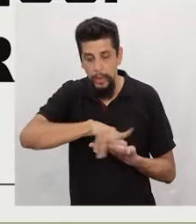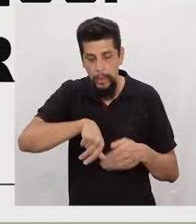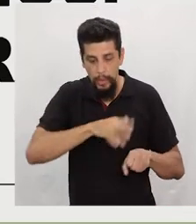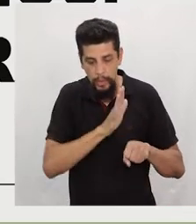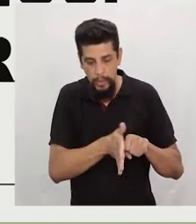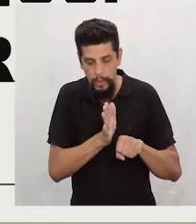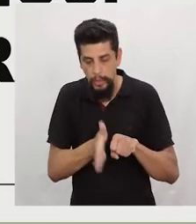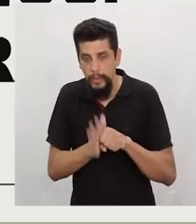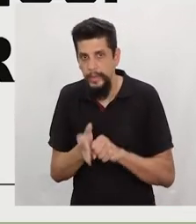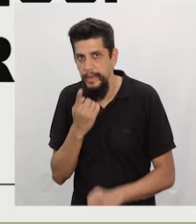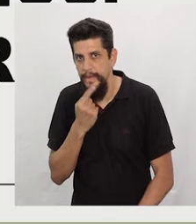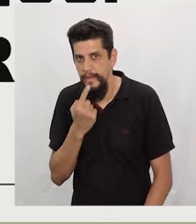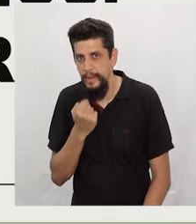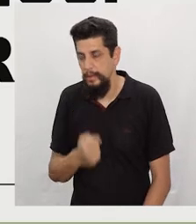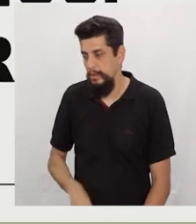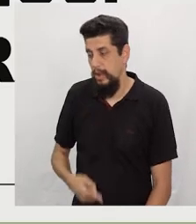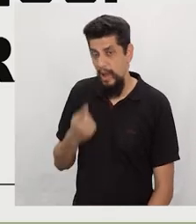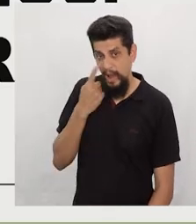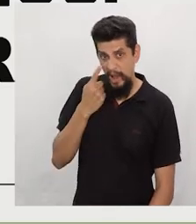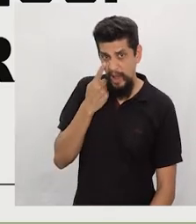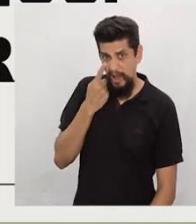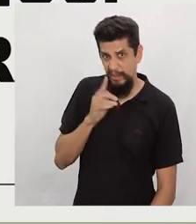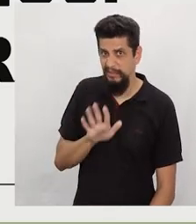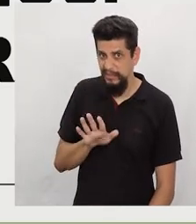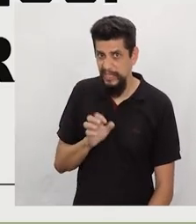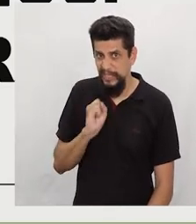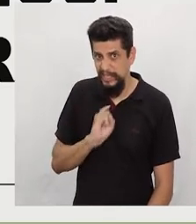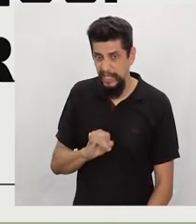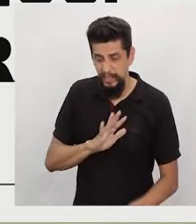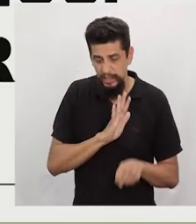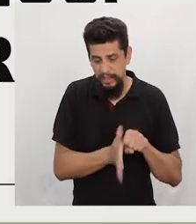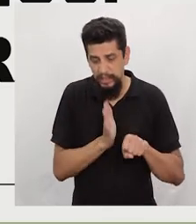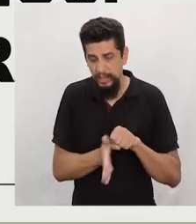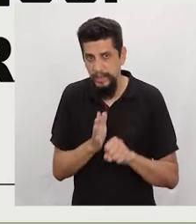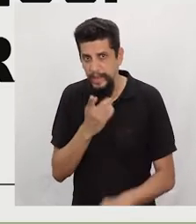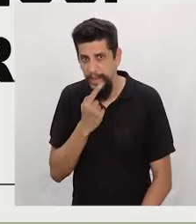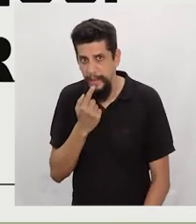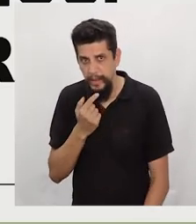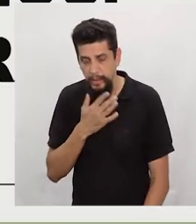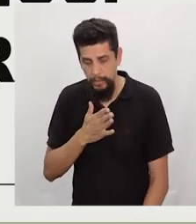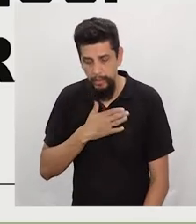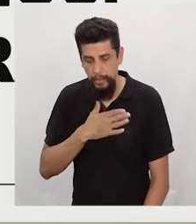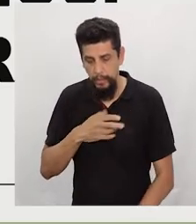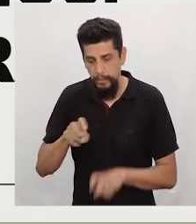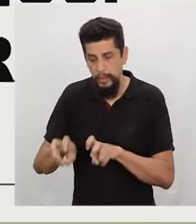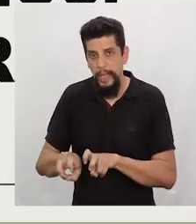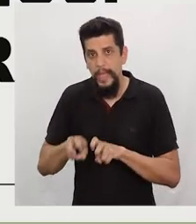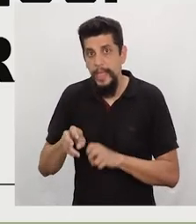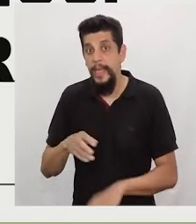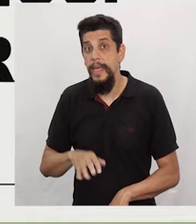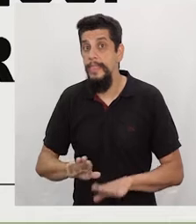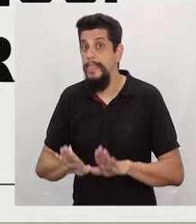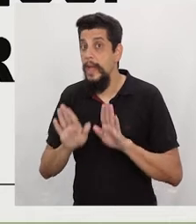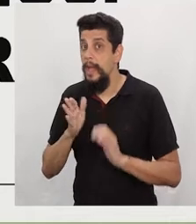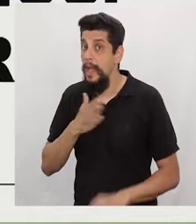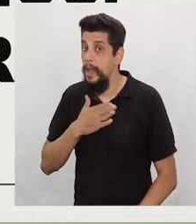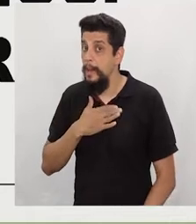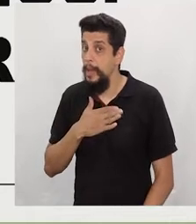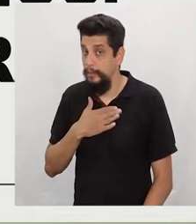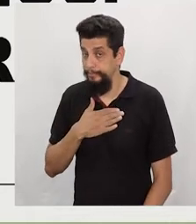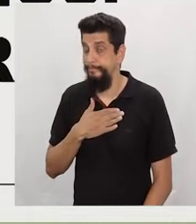horta. Olha aqui, pirralho, se os tomates estavam no meu pátio, então eram